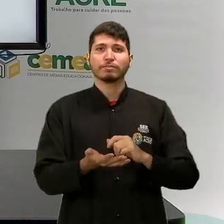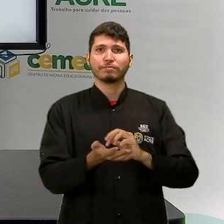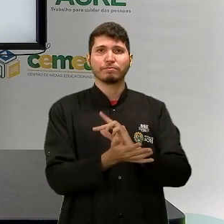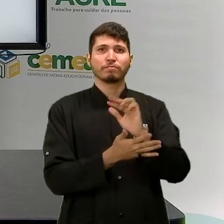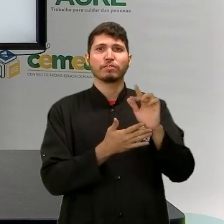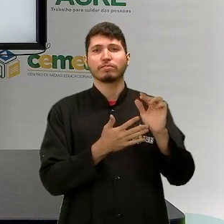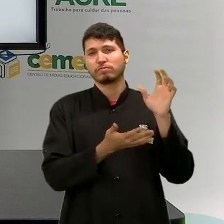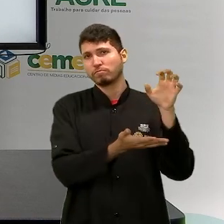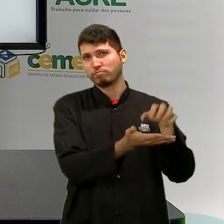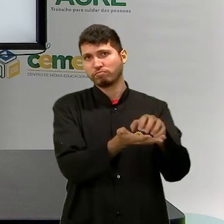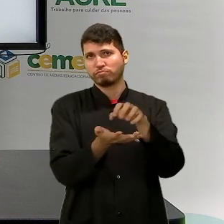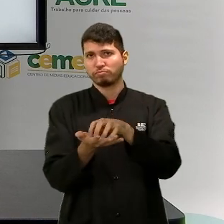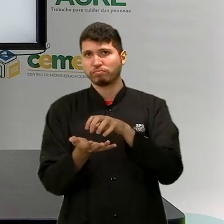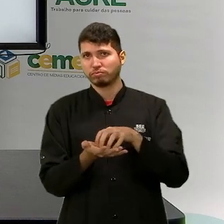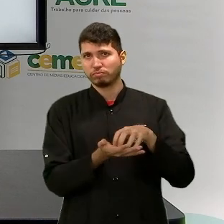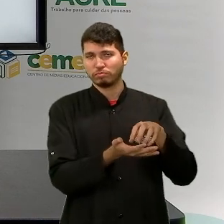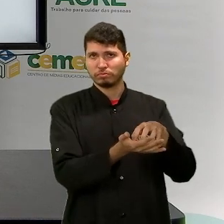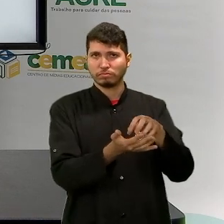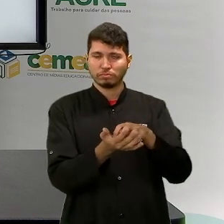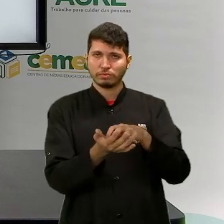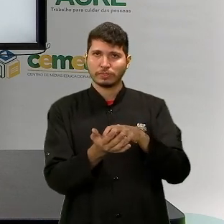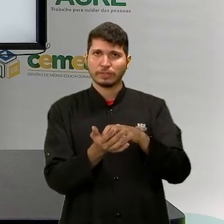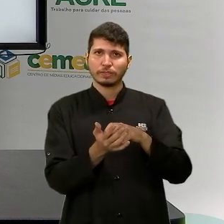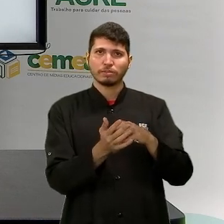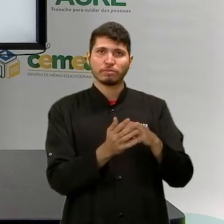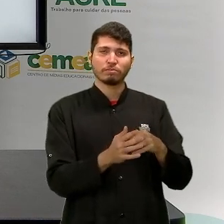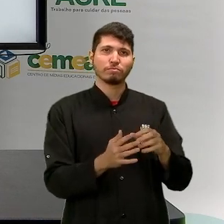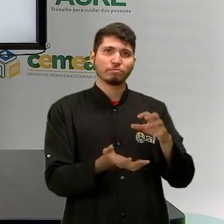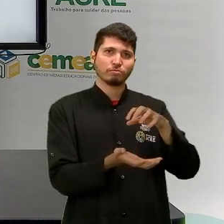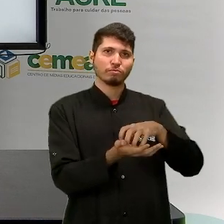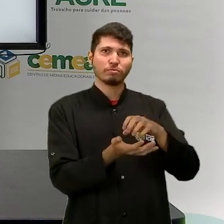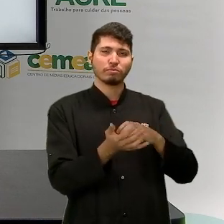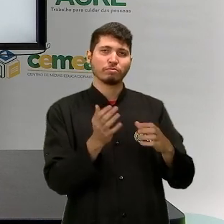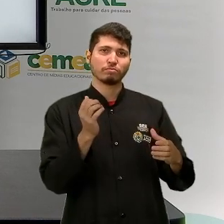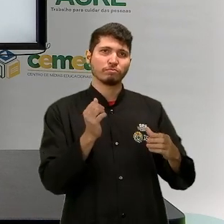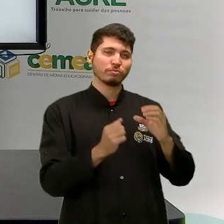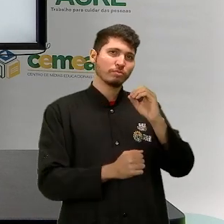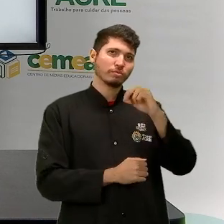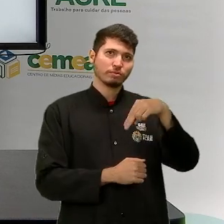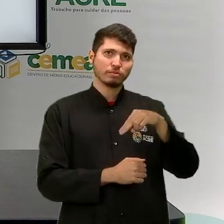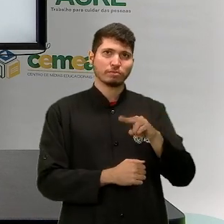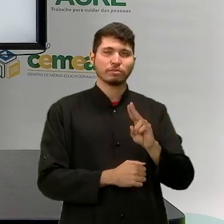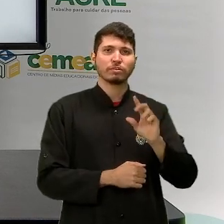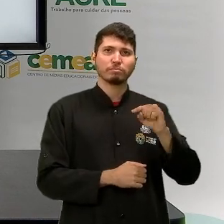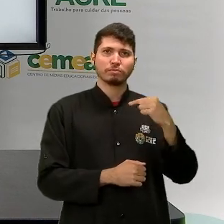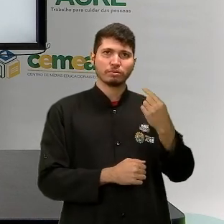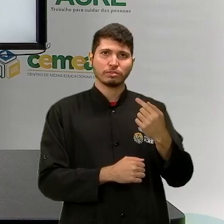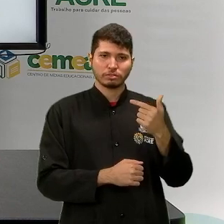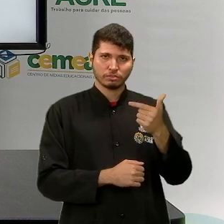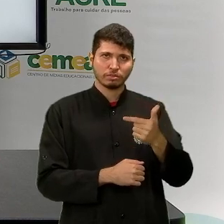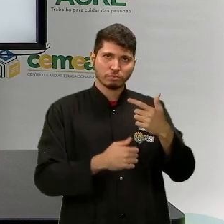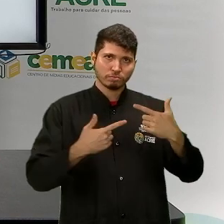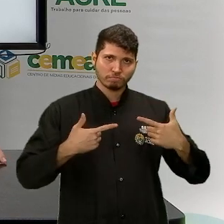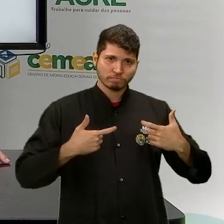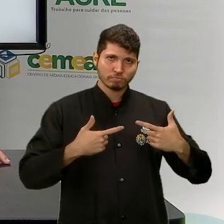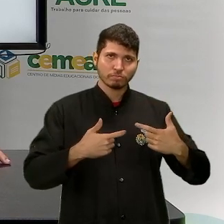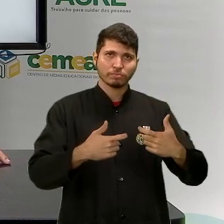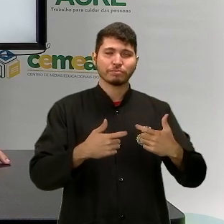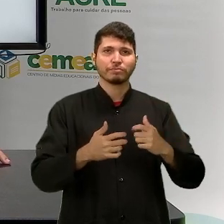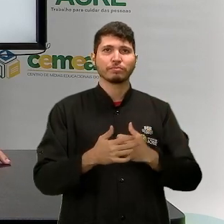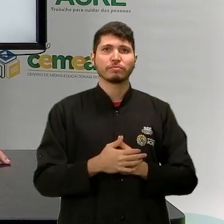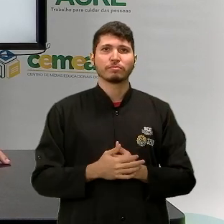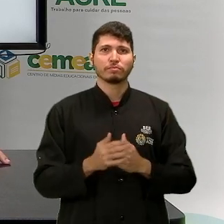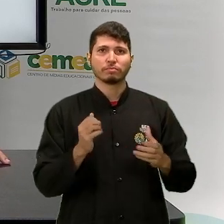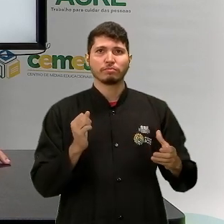e vários órgãos. O Conselho de Segurança da ONU foi criado em 46, logo após a Segunda Guerra Mundial, e a ideia é o quê? Manter a